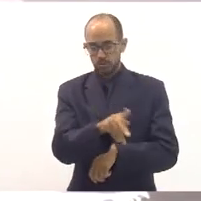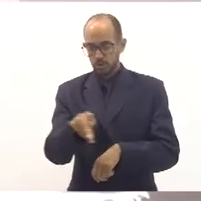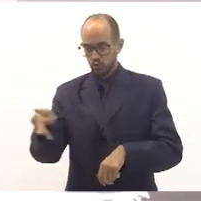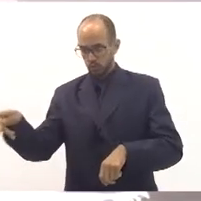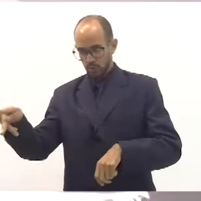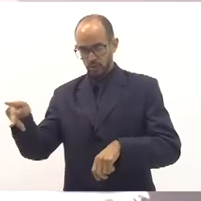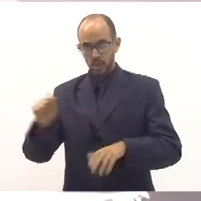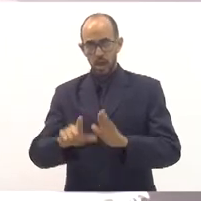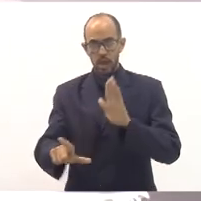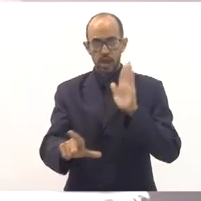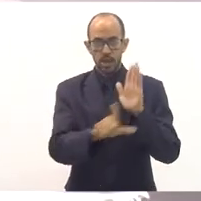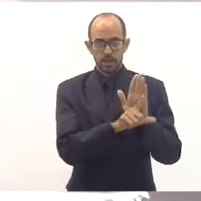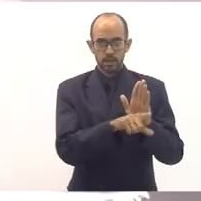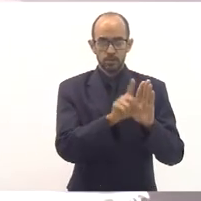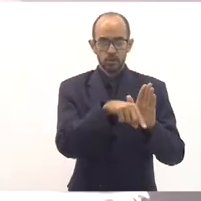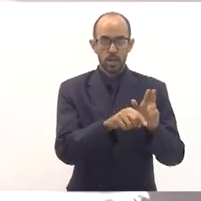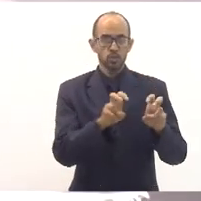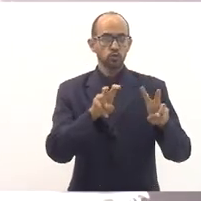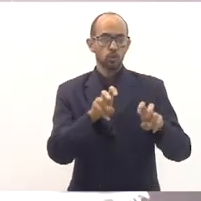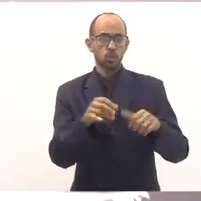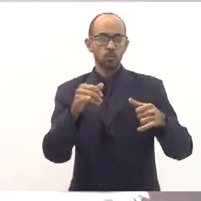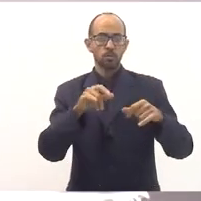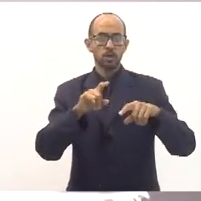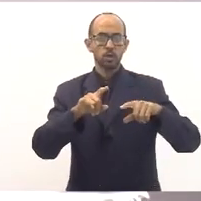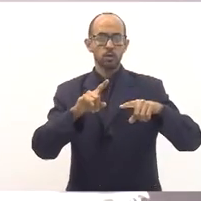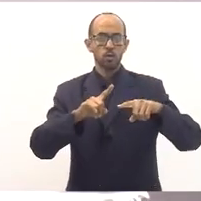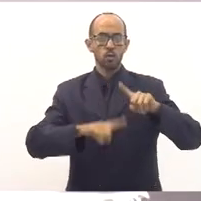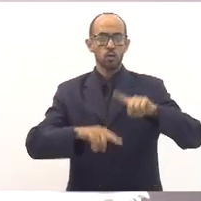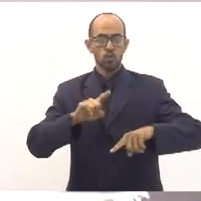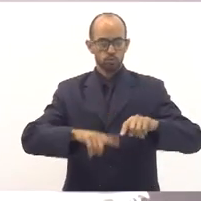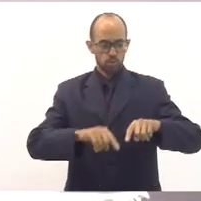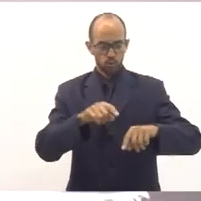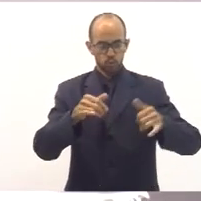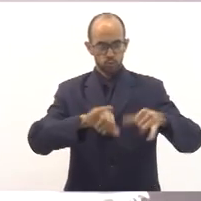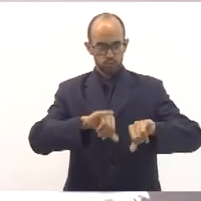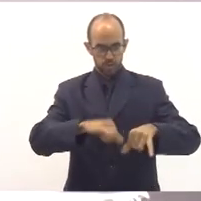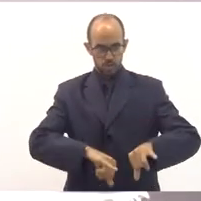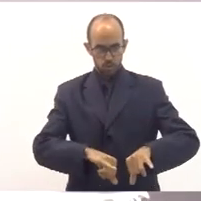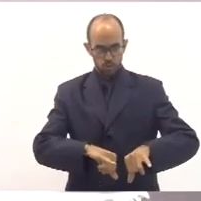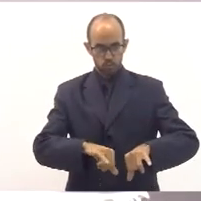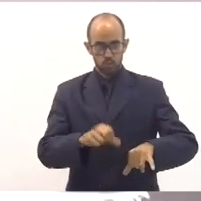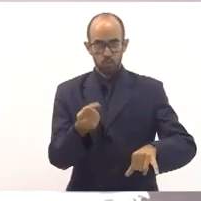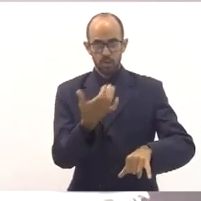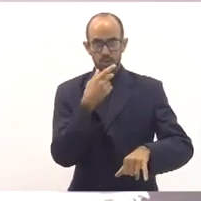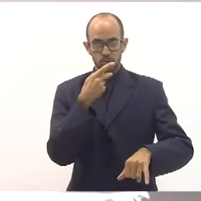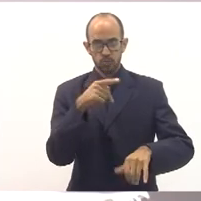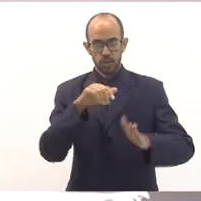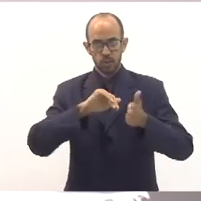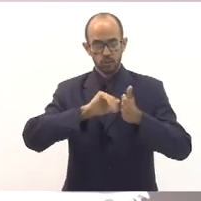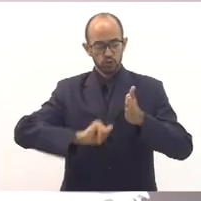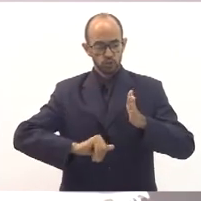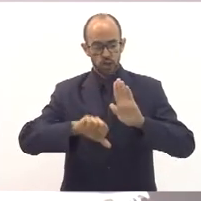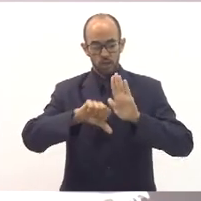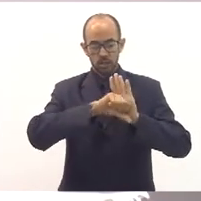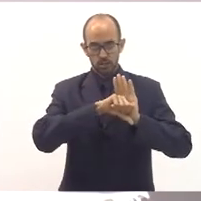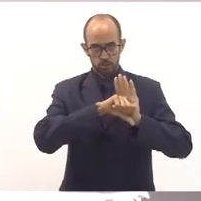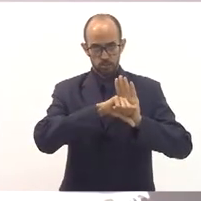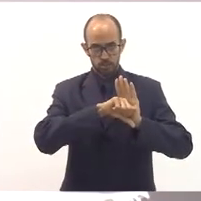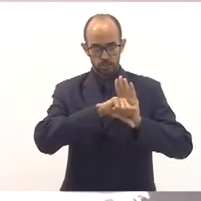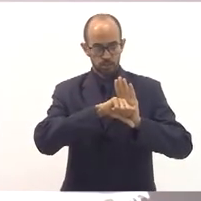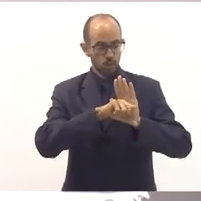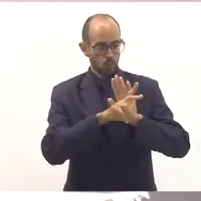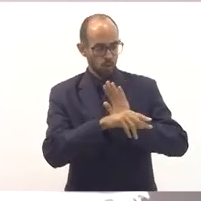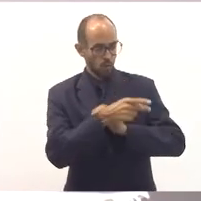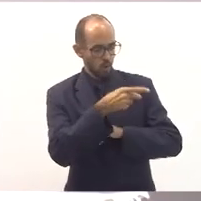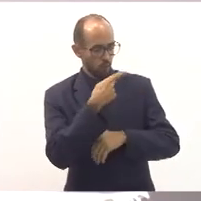legalização diz respeito as substâncias então quando a gente fala que a gente é favor da descriminalização e isso